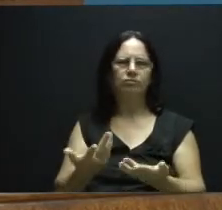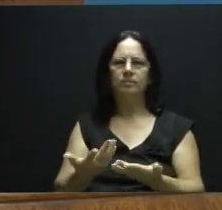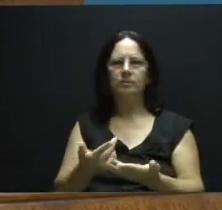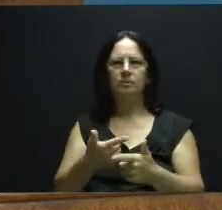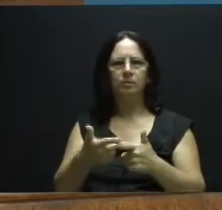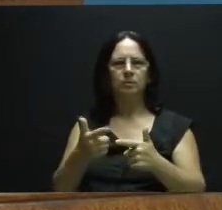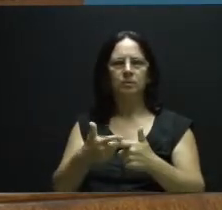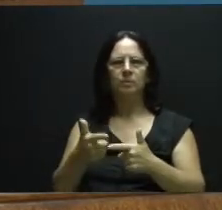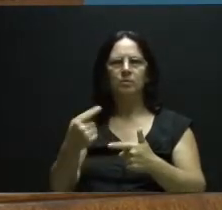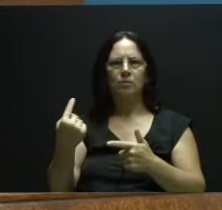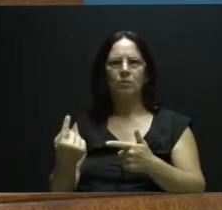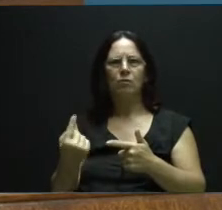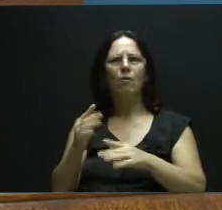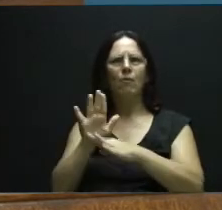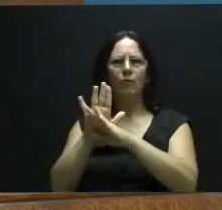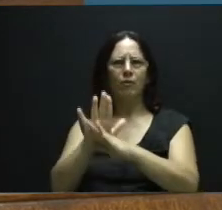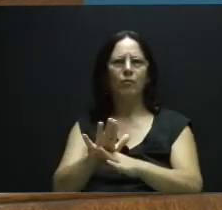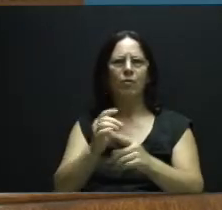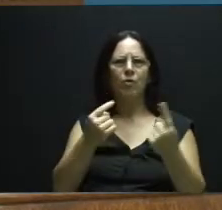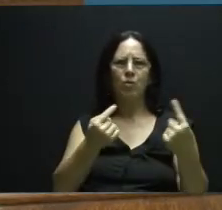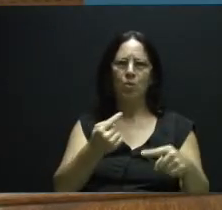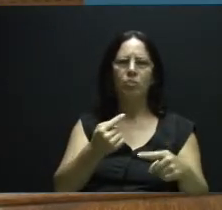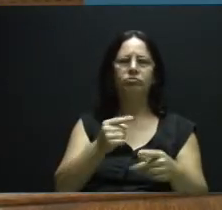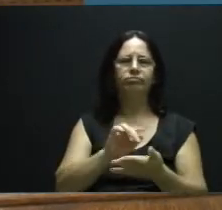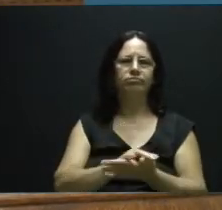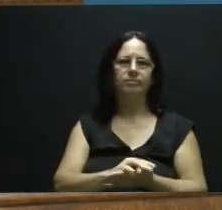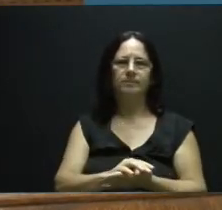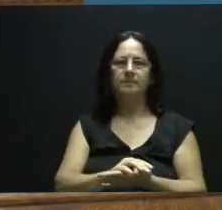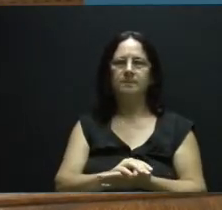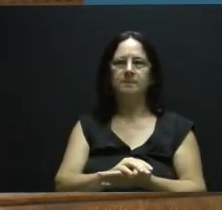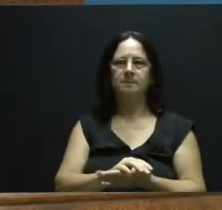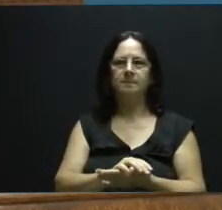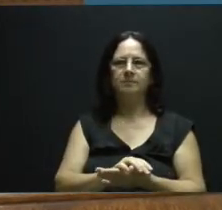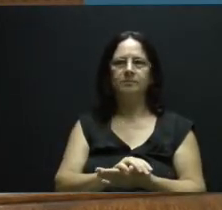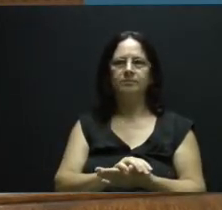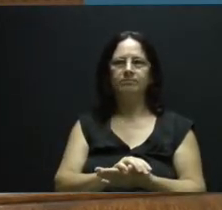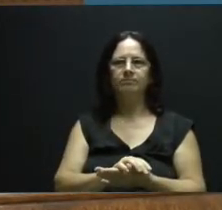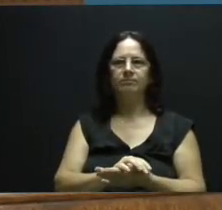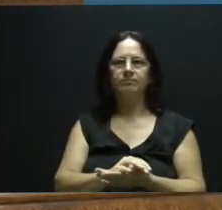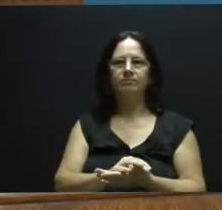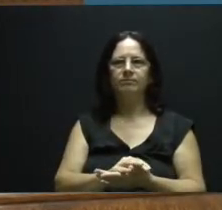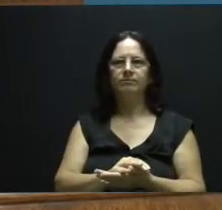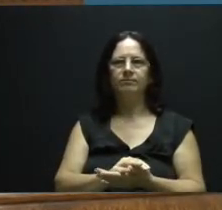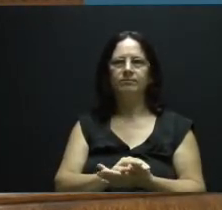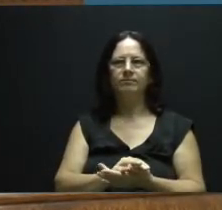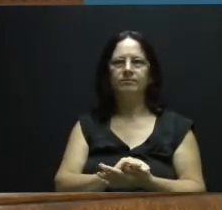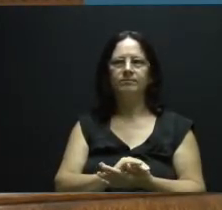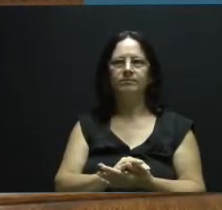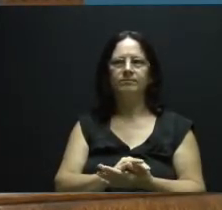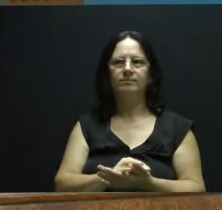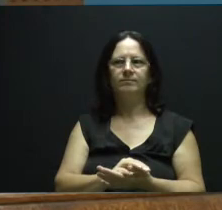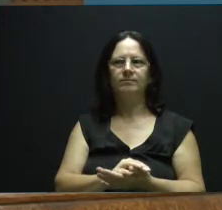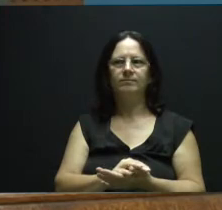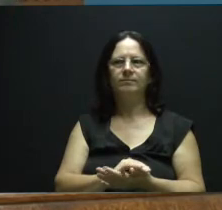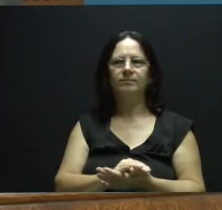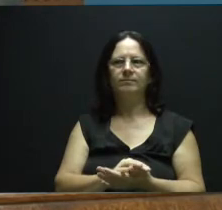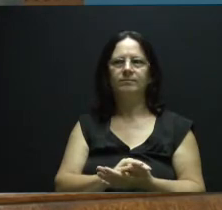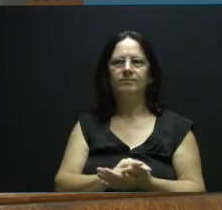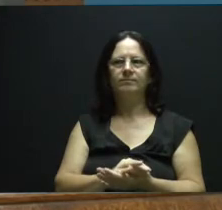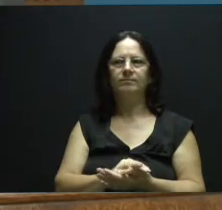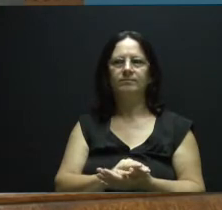oposição só nessa questão vereador mas a voz e nem já vi que já recuou